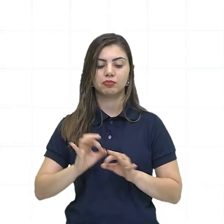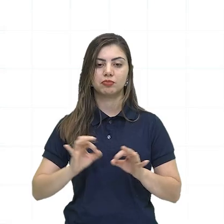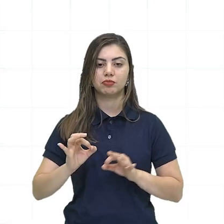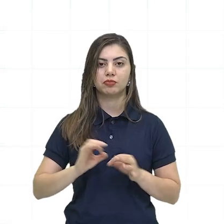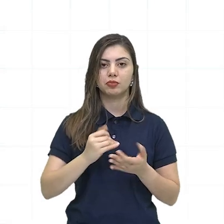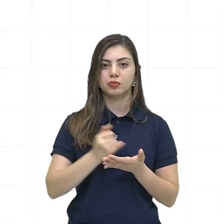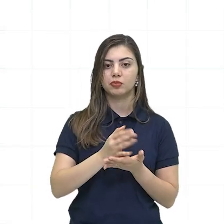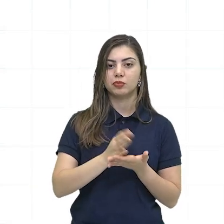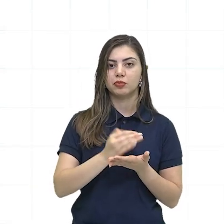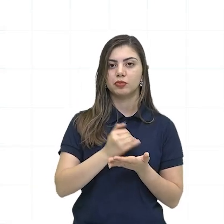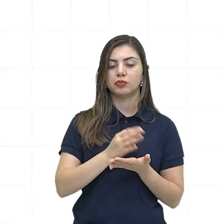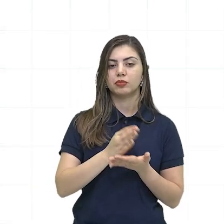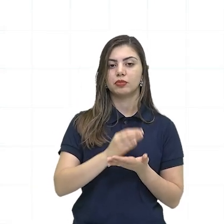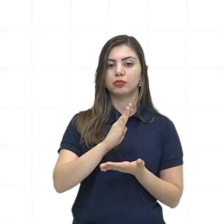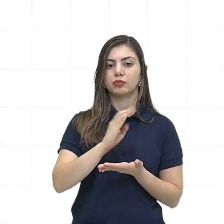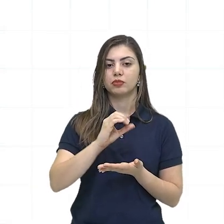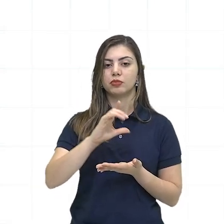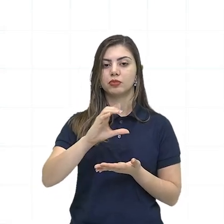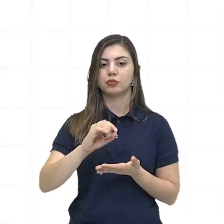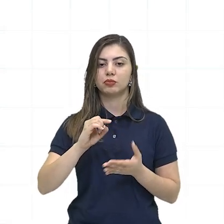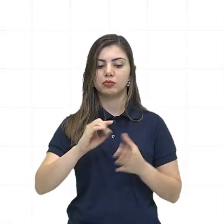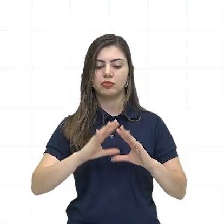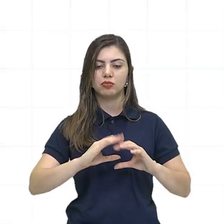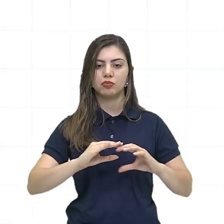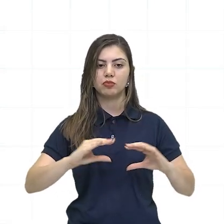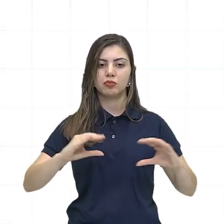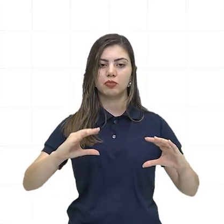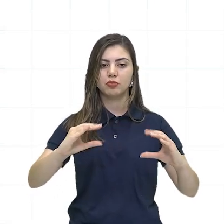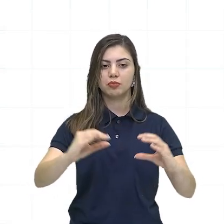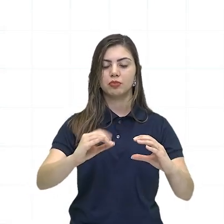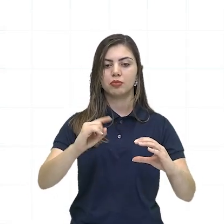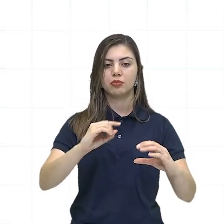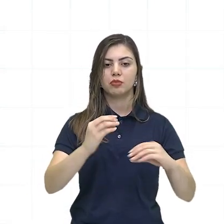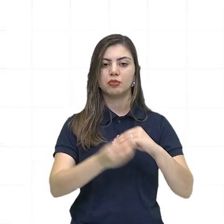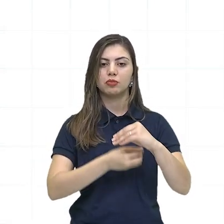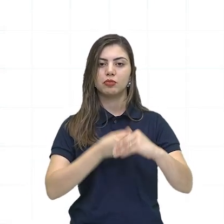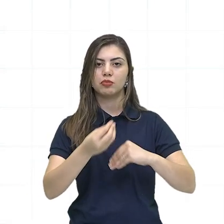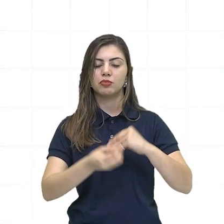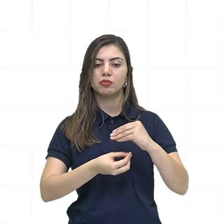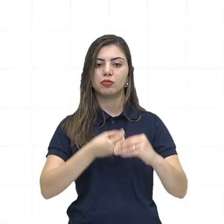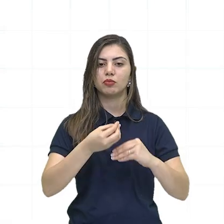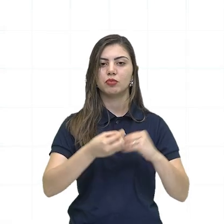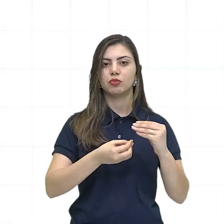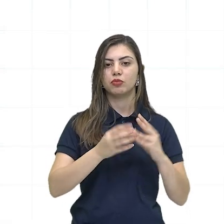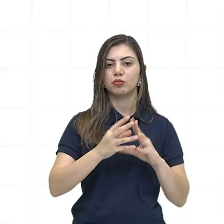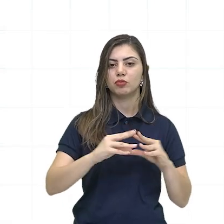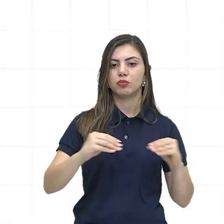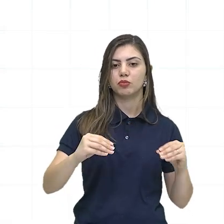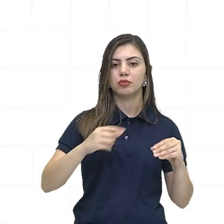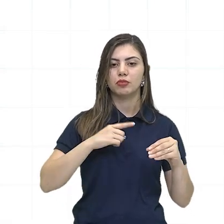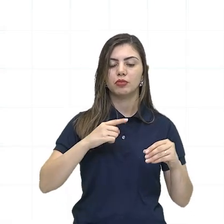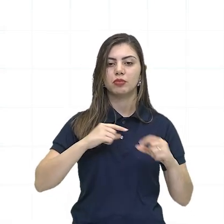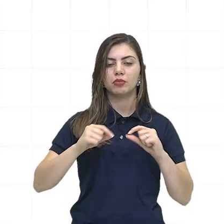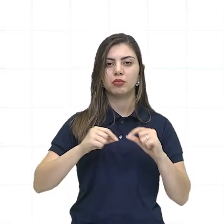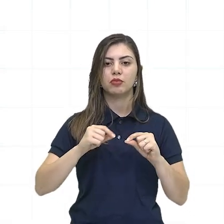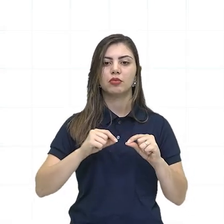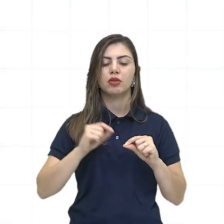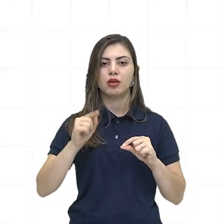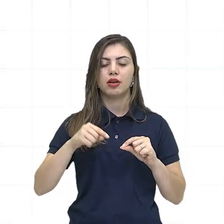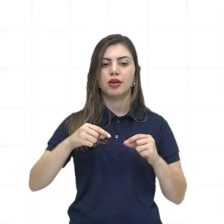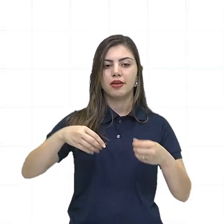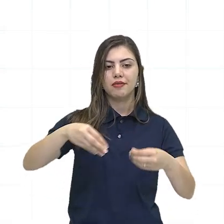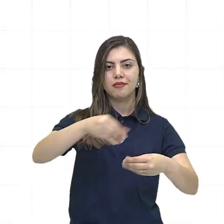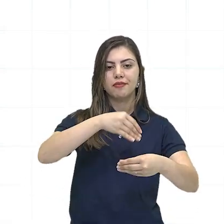exemplo, explica-se que a massa é formada por uma mistura homogênea de farinha, açúcar, ovos, leites e